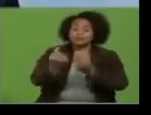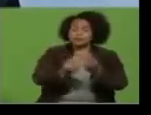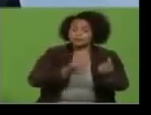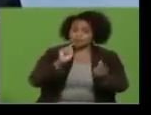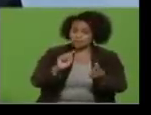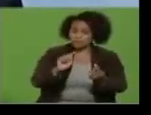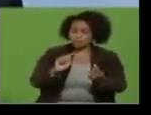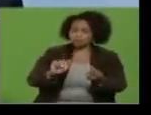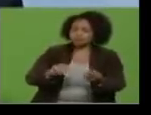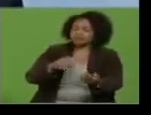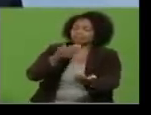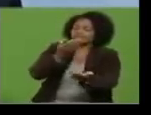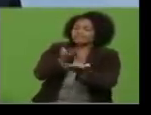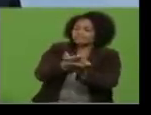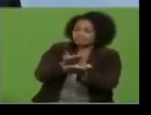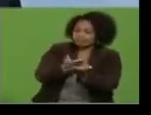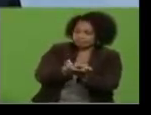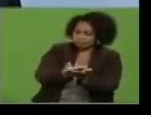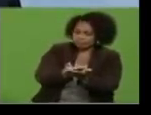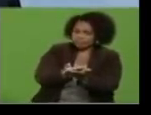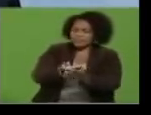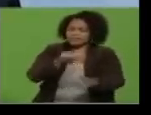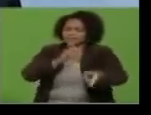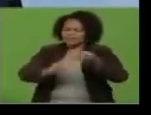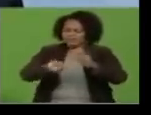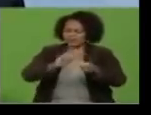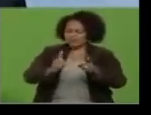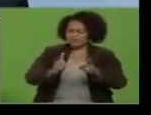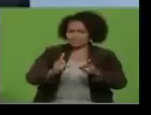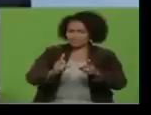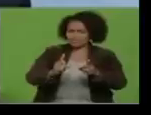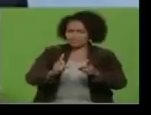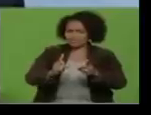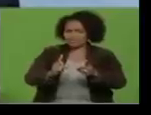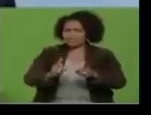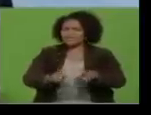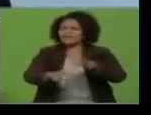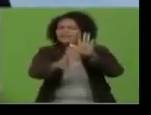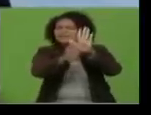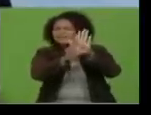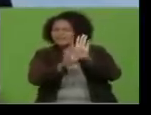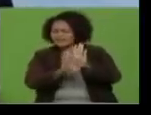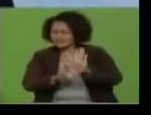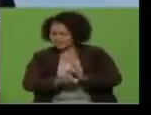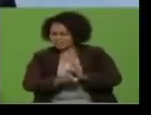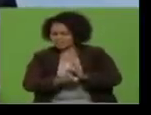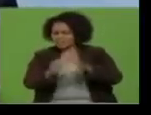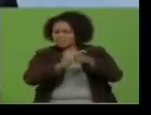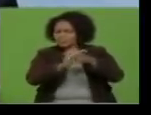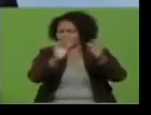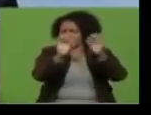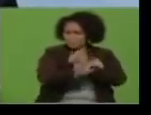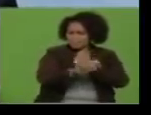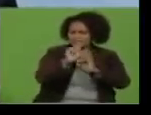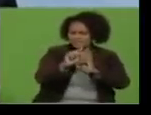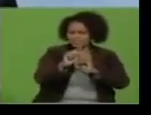sugere que seria irresponsável da nossa parte um abrandamento sem regras das medidas de prevenção e